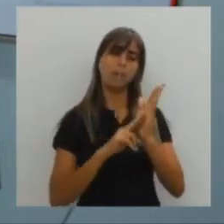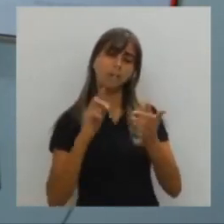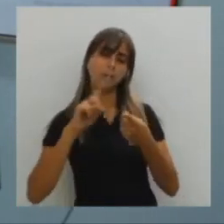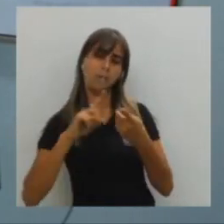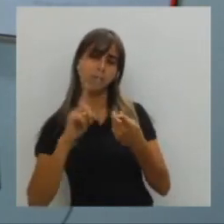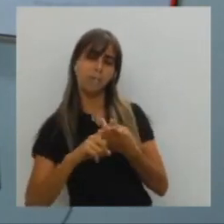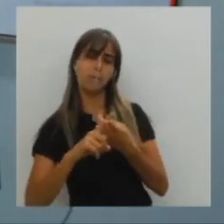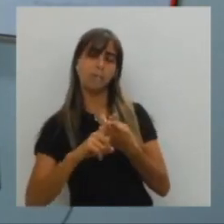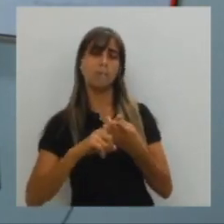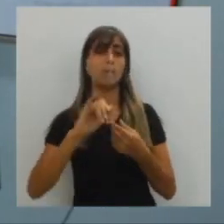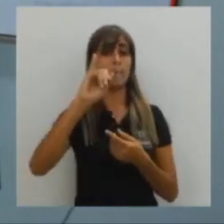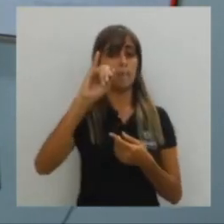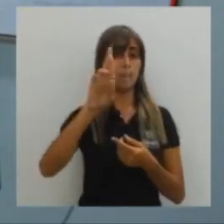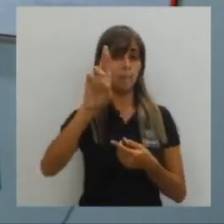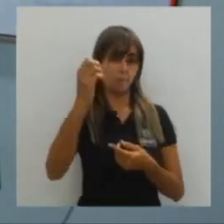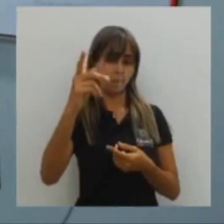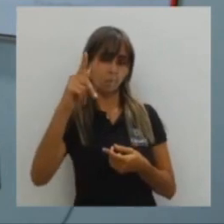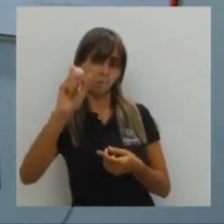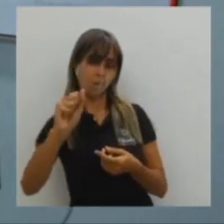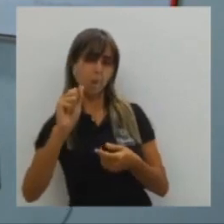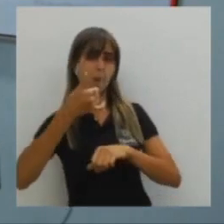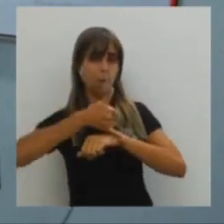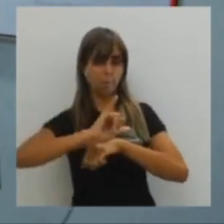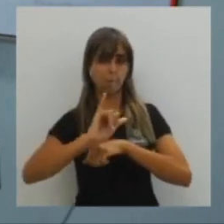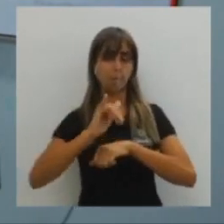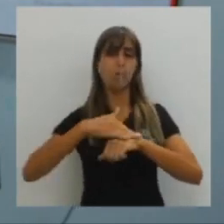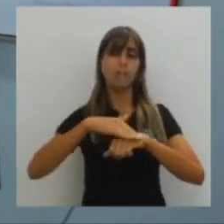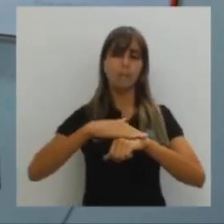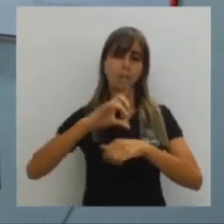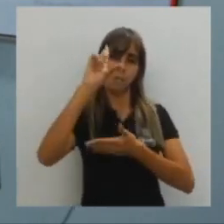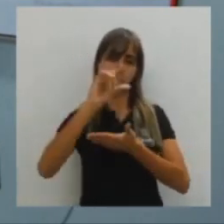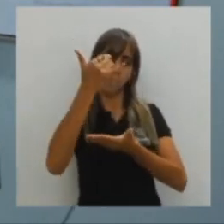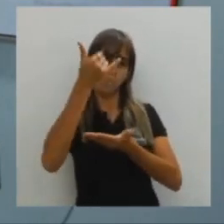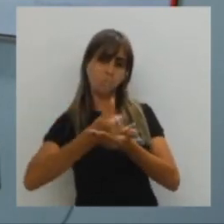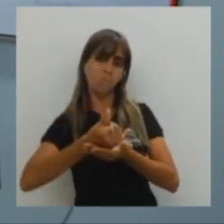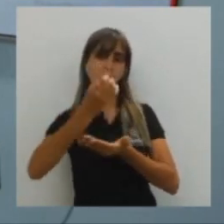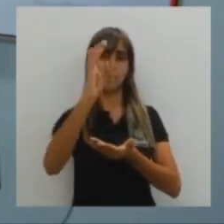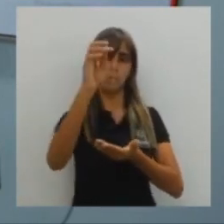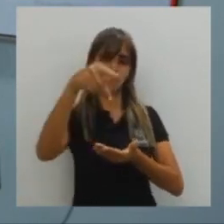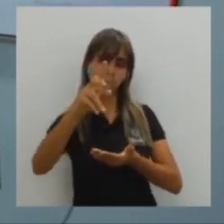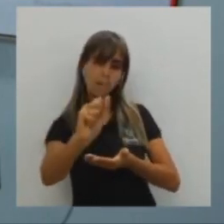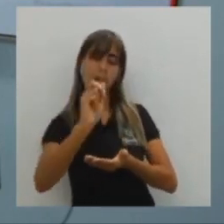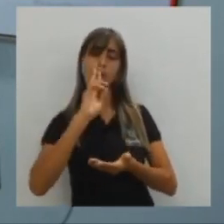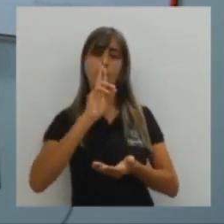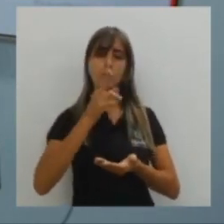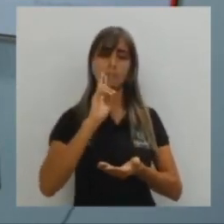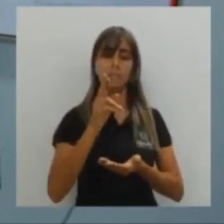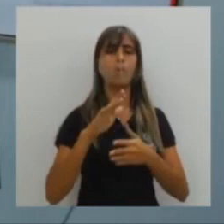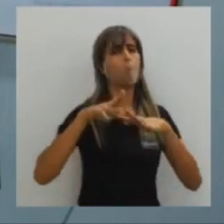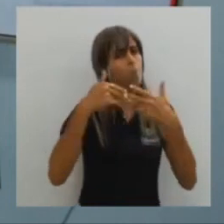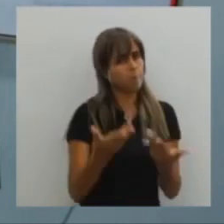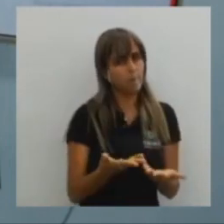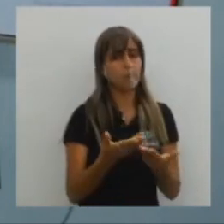e verbos irregulares. E aí eu aproveito já para conversar com vocês no Conecta Aí. Então quem está com o celular, quem está no Conecta Aí, responde para mim. qual